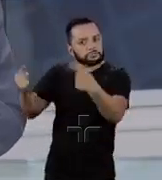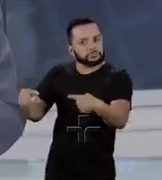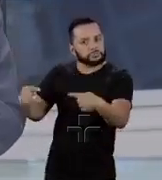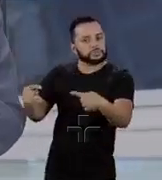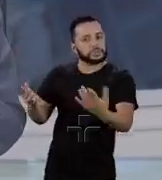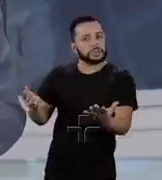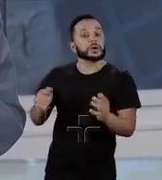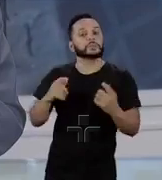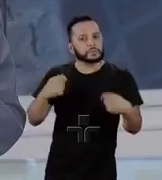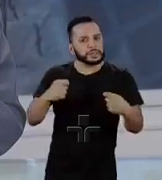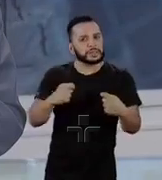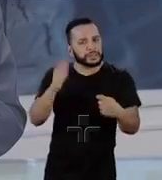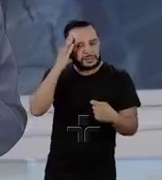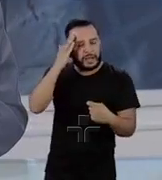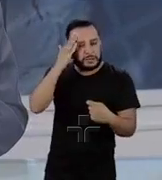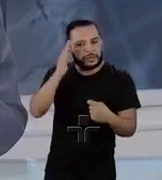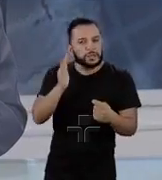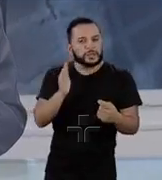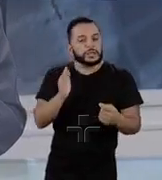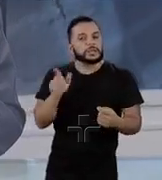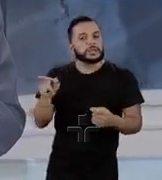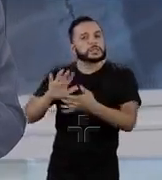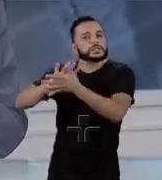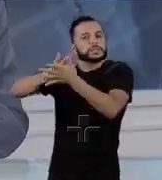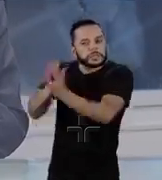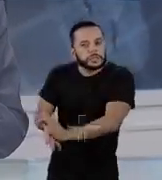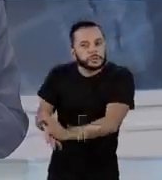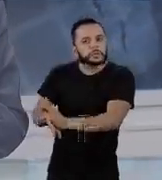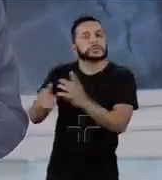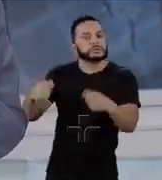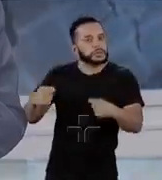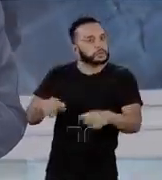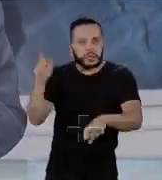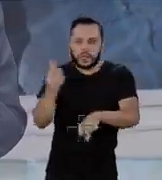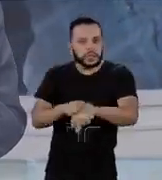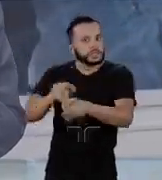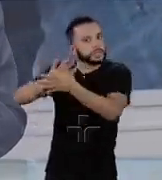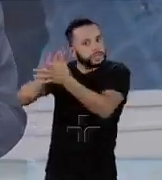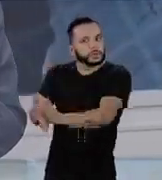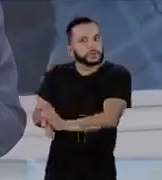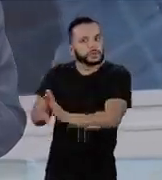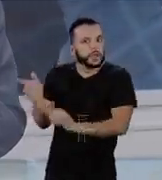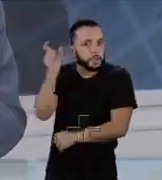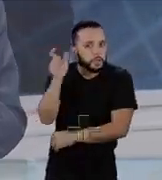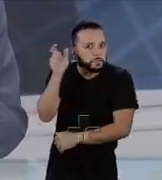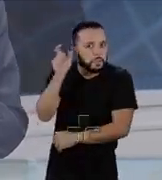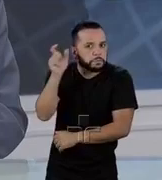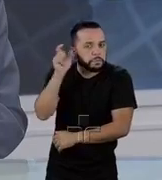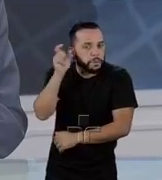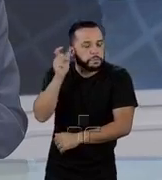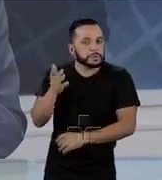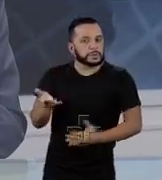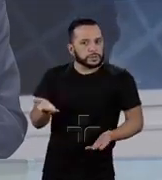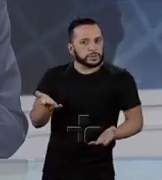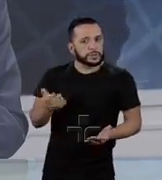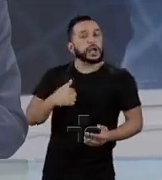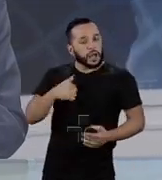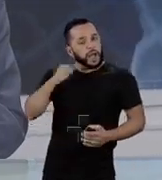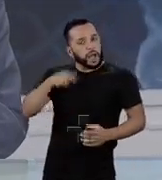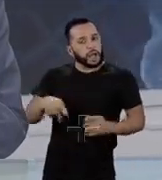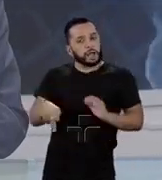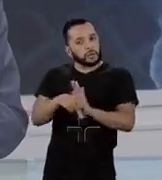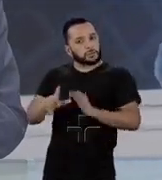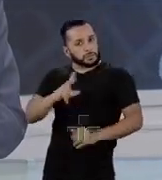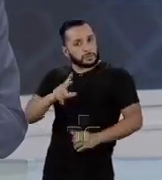disso, devessem ser objeto de destruição. E determinou a imediata destruição dessas gravações, para preservar o sigilo entre o